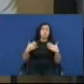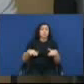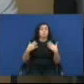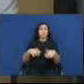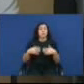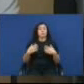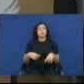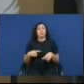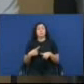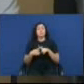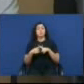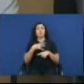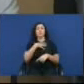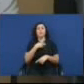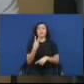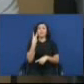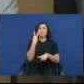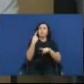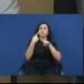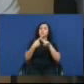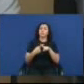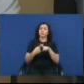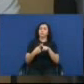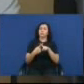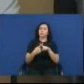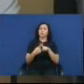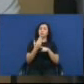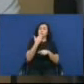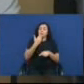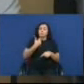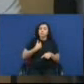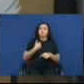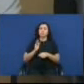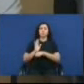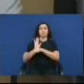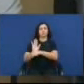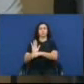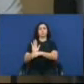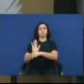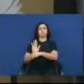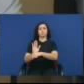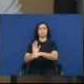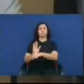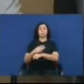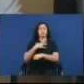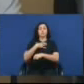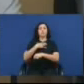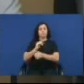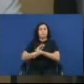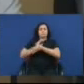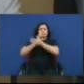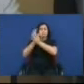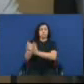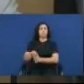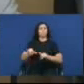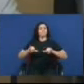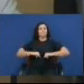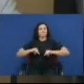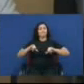filho passou só comigo 3 vezes, e ela veio aqui pedir ajuda para mim, que o filho dela tá matando ela,